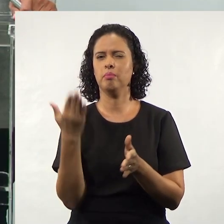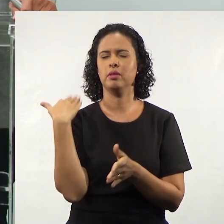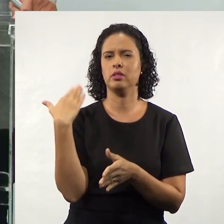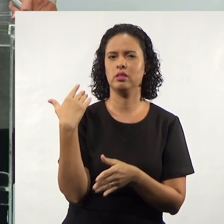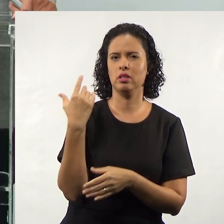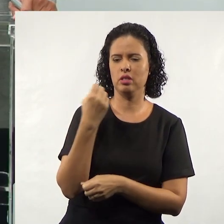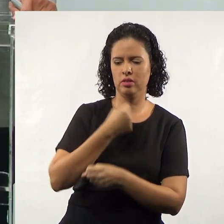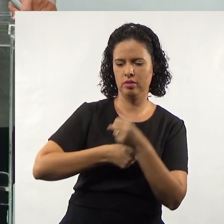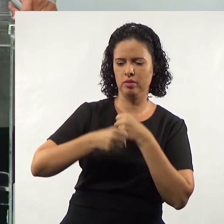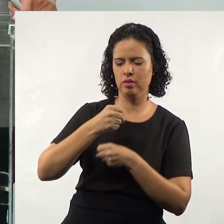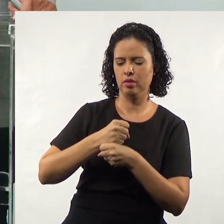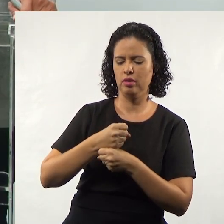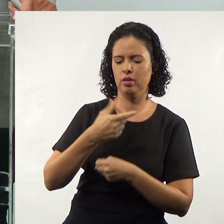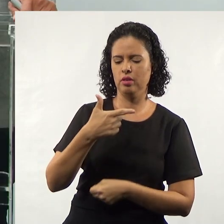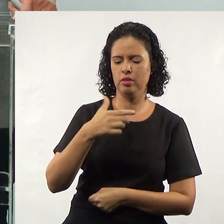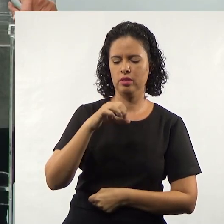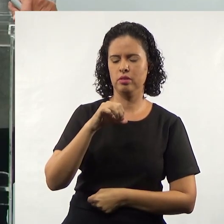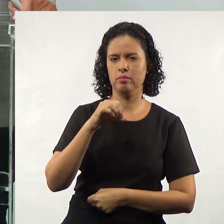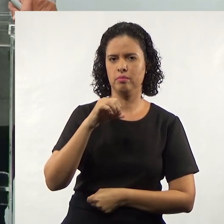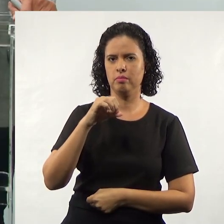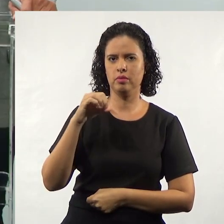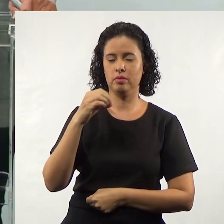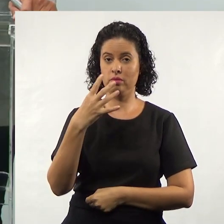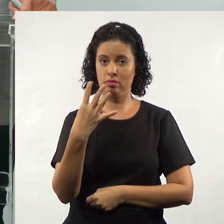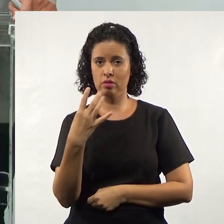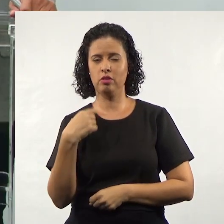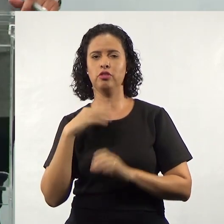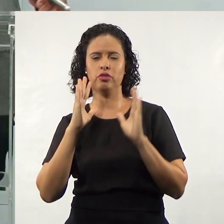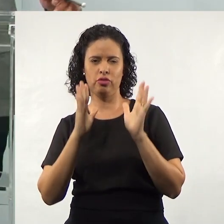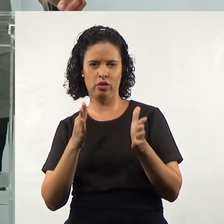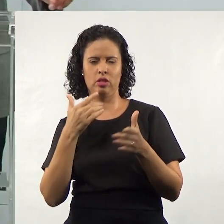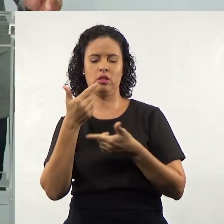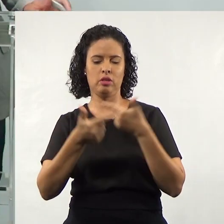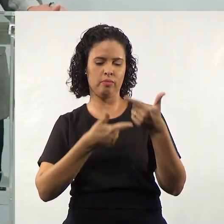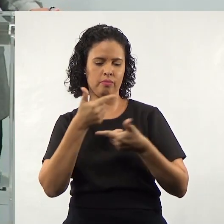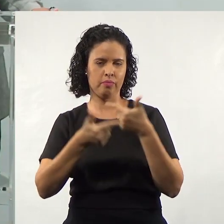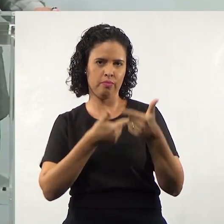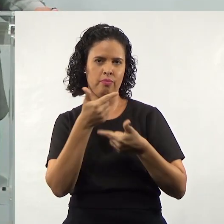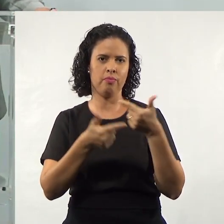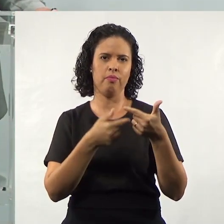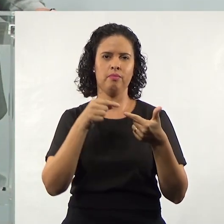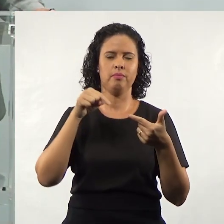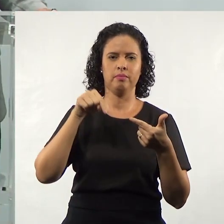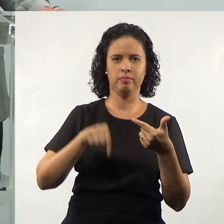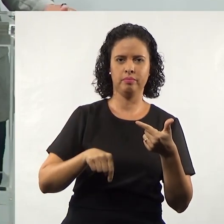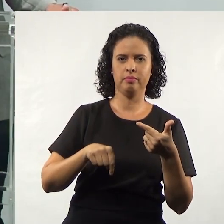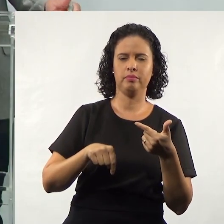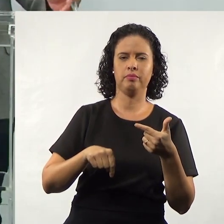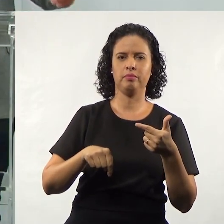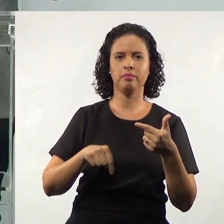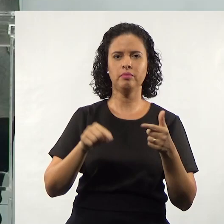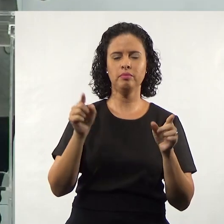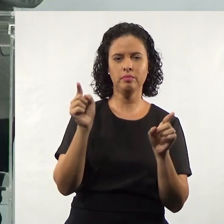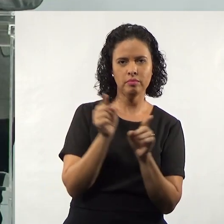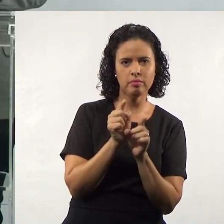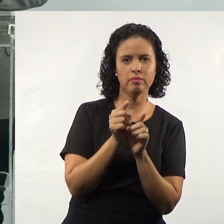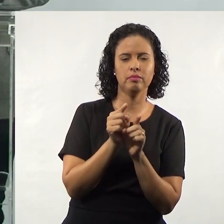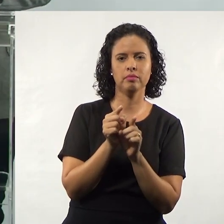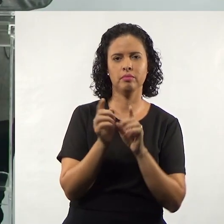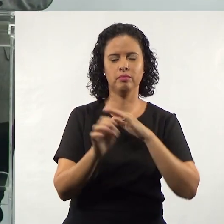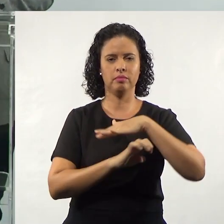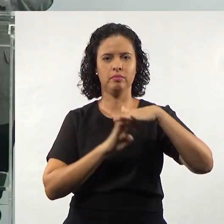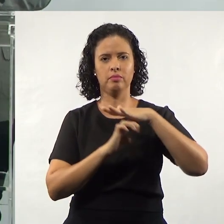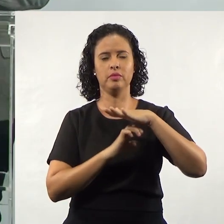2004, trabalhei um ano como consultor júnior, atuando nas microempresas da cidade aqui de Porto Velho. E vou te dizer uma coisa, é um